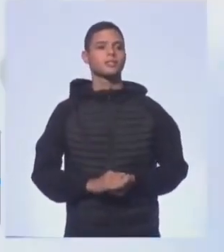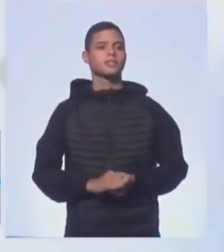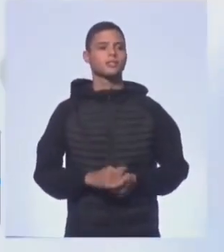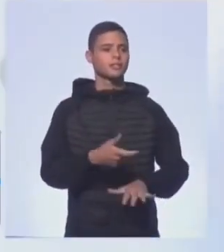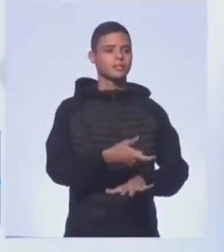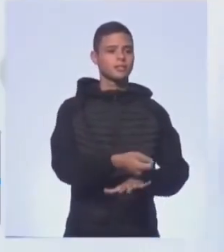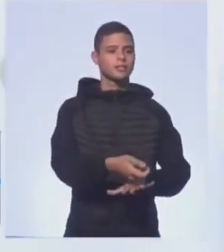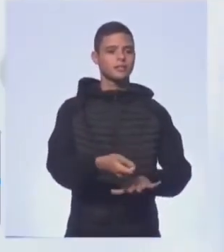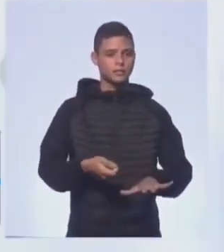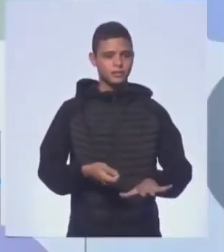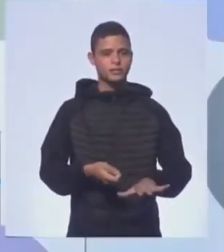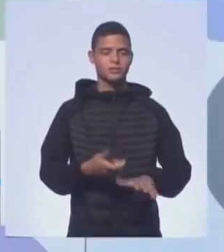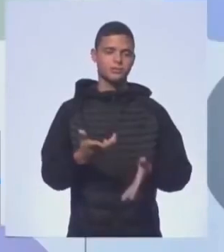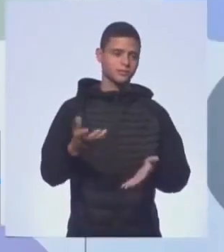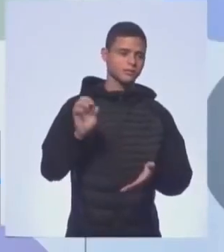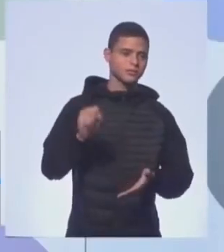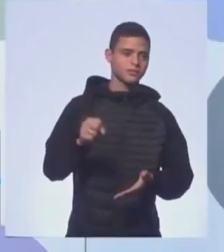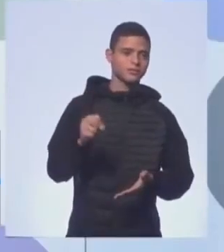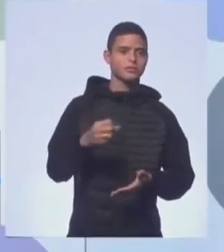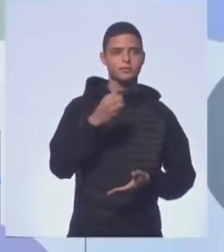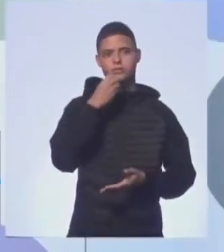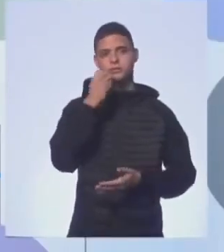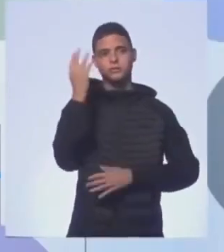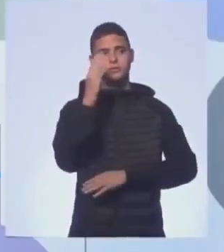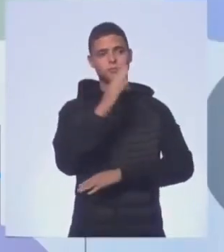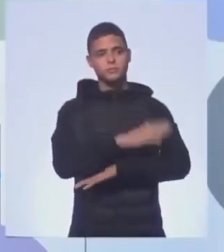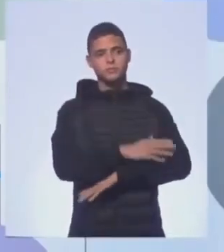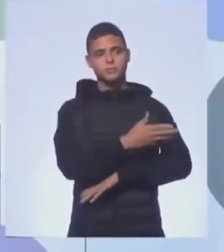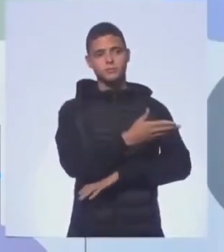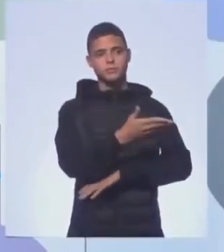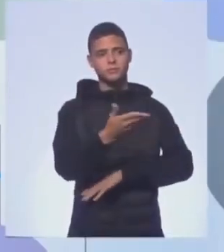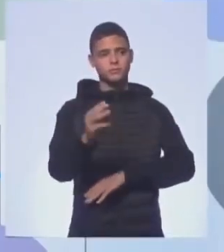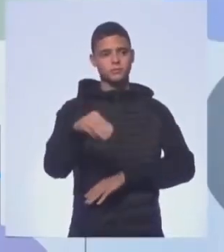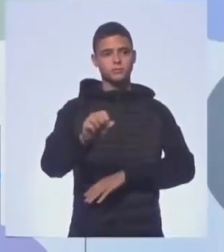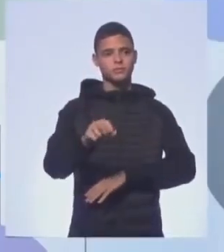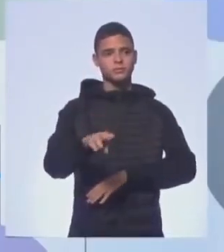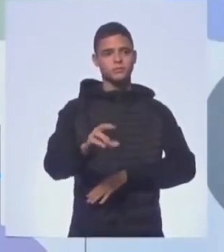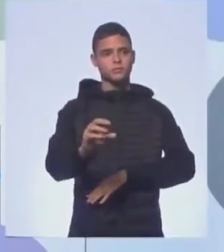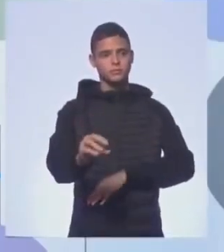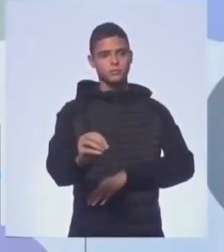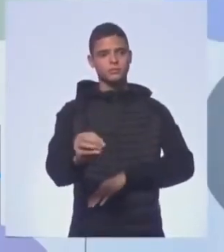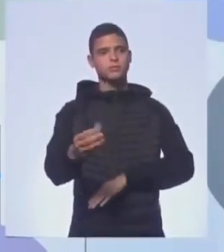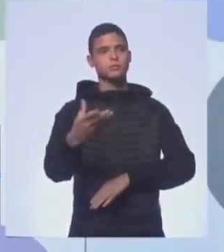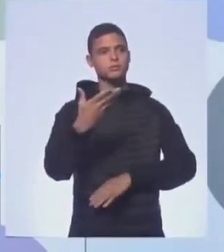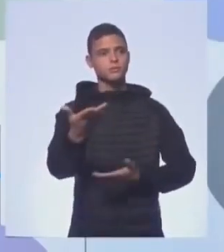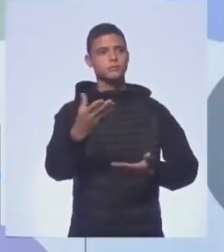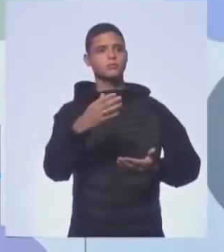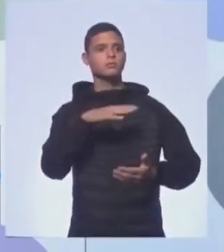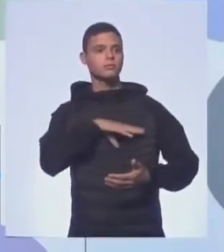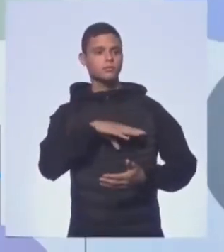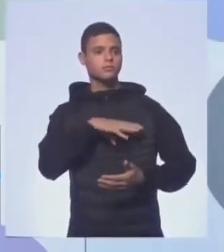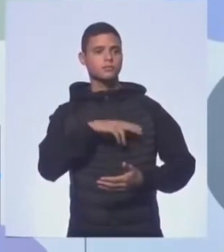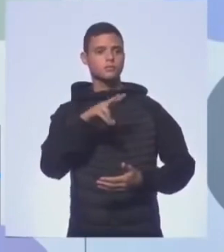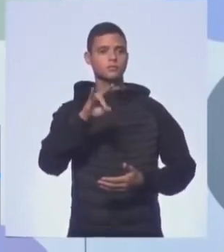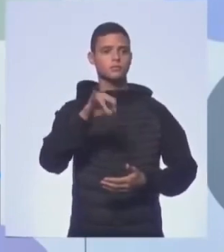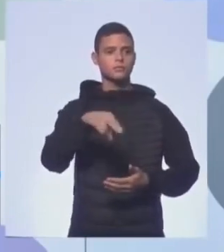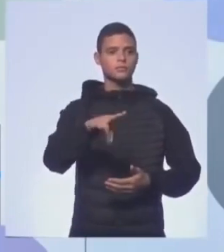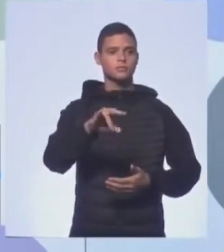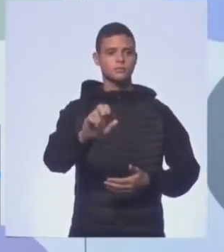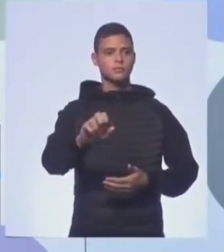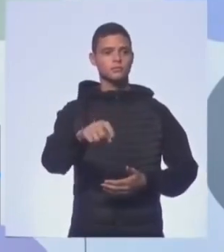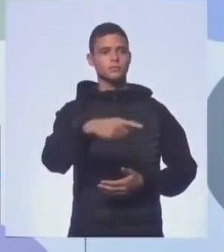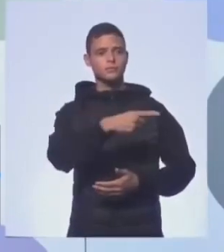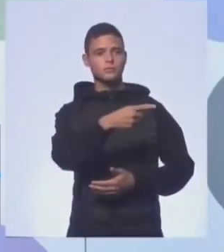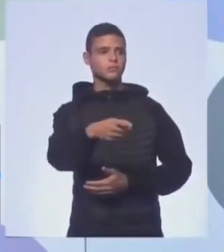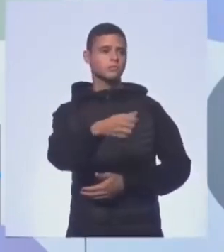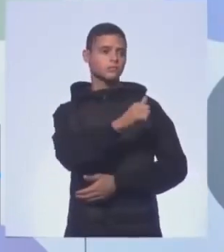então? Boa tarde, Mauro. Que bom que vocês vieram aqui para a nossa aula de língua portuguesa. Eu sou a professora Viviane, professora de vocês do nono